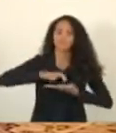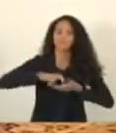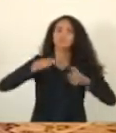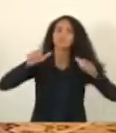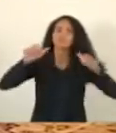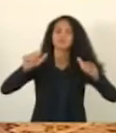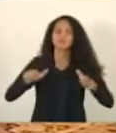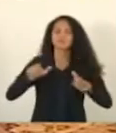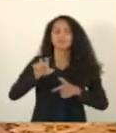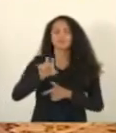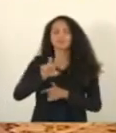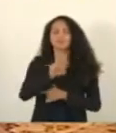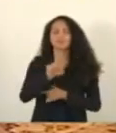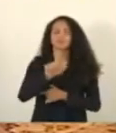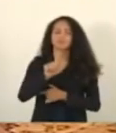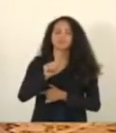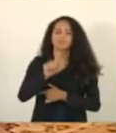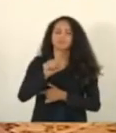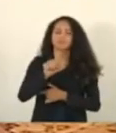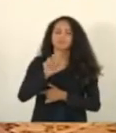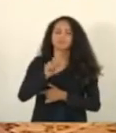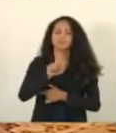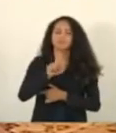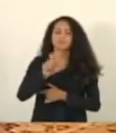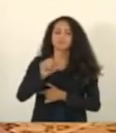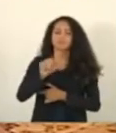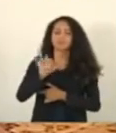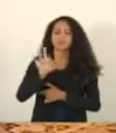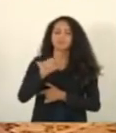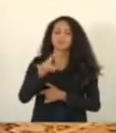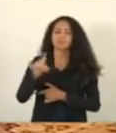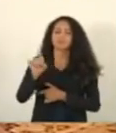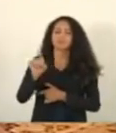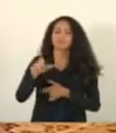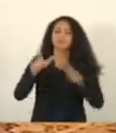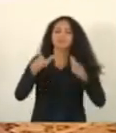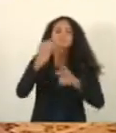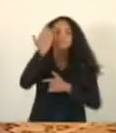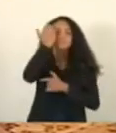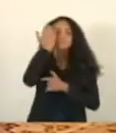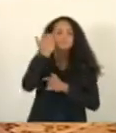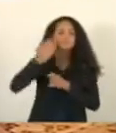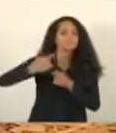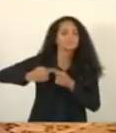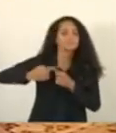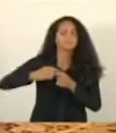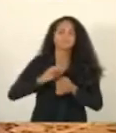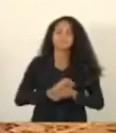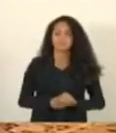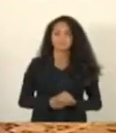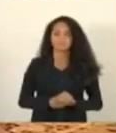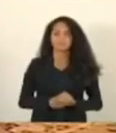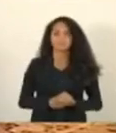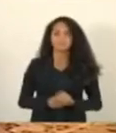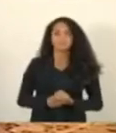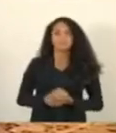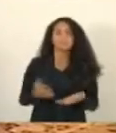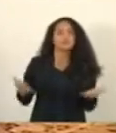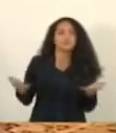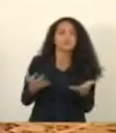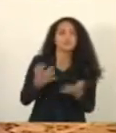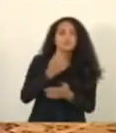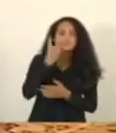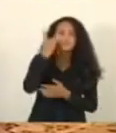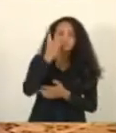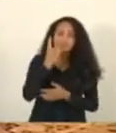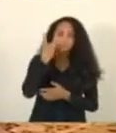de Garrafão. Agora, senhor presidente, eu estava ouvindo atentamente a fala do deputado